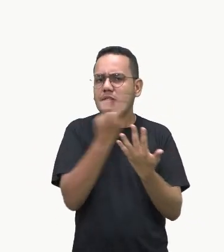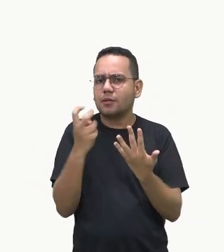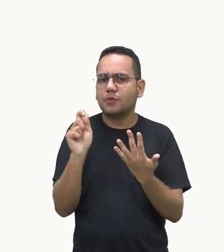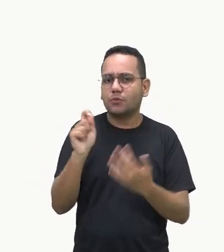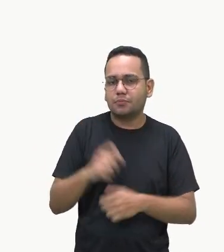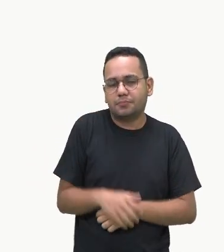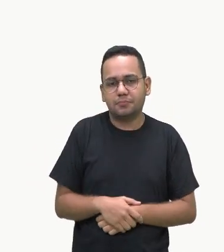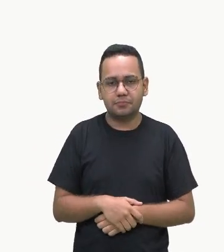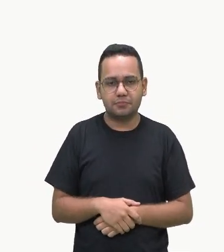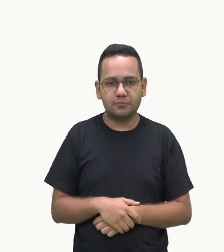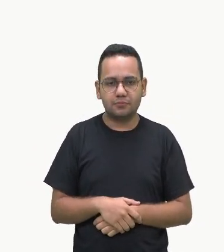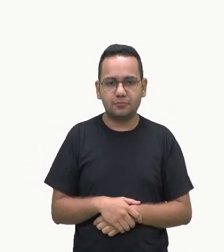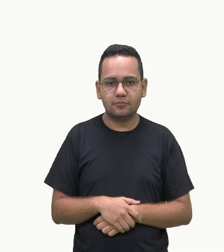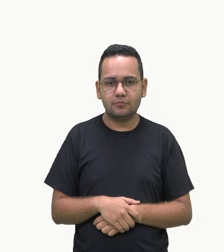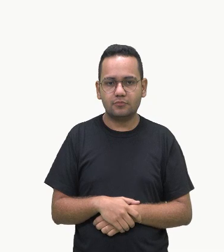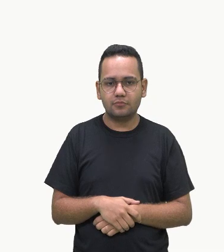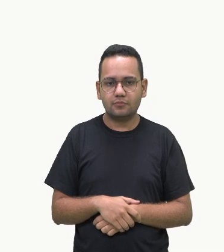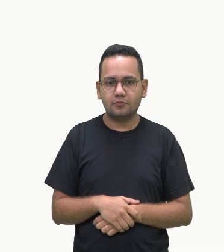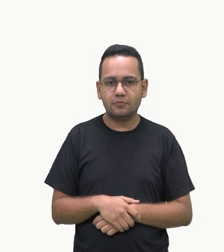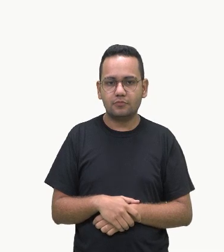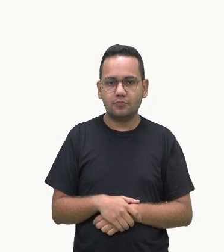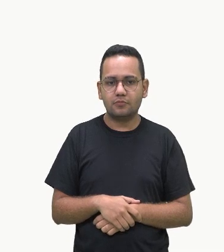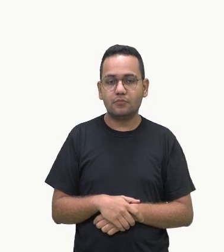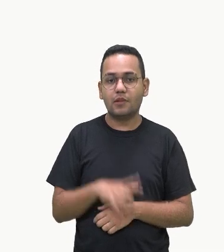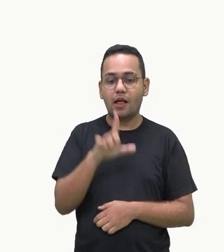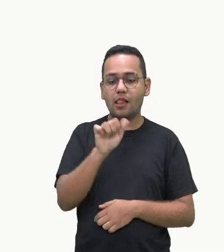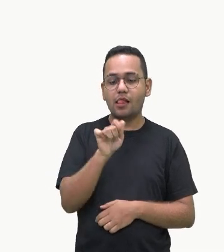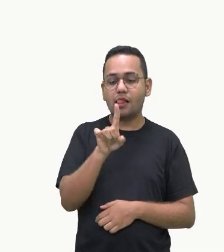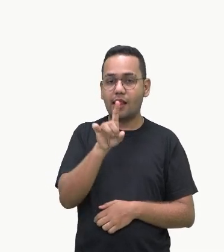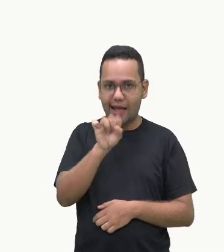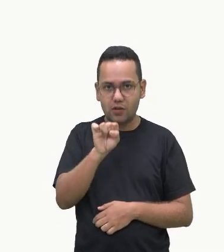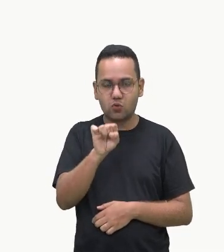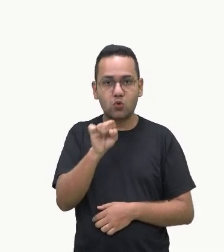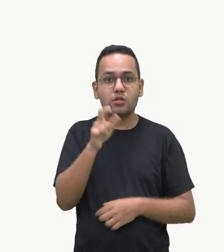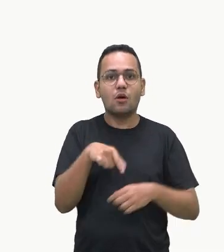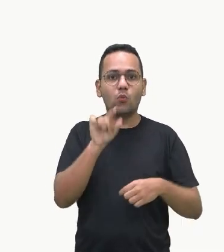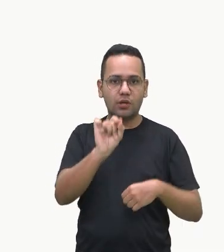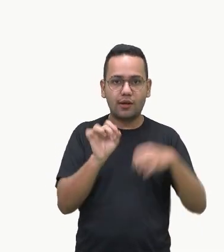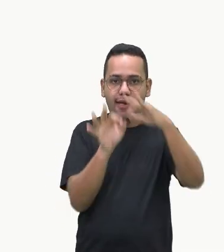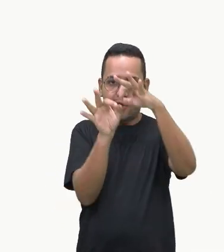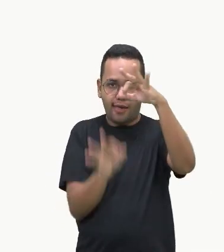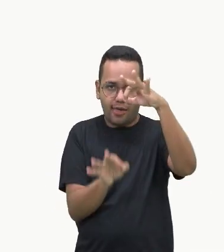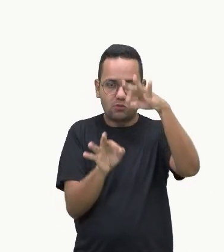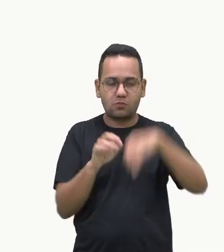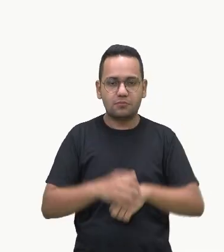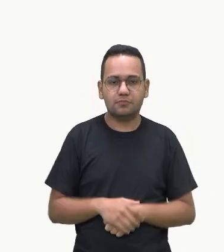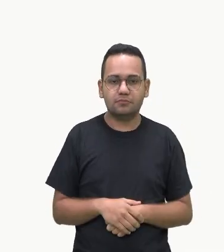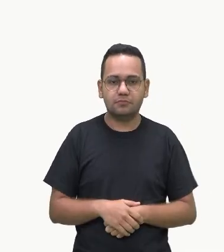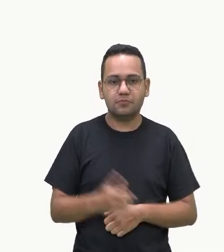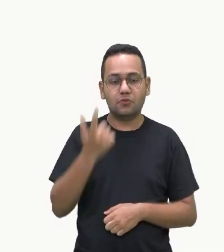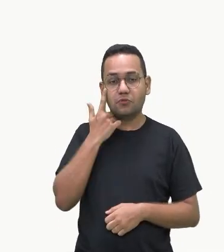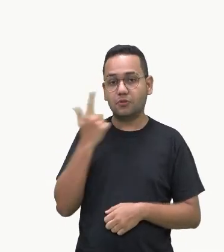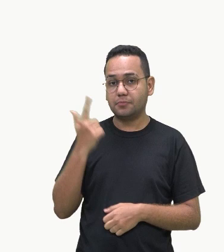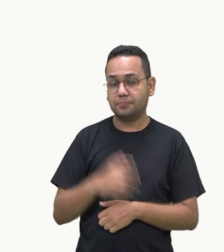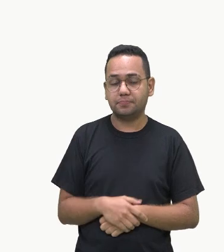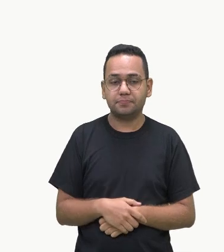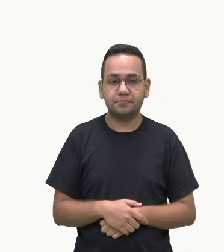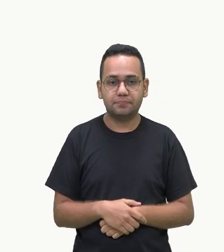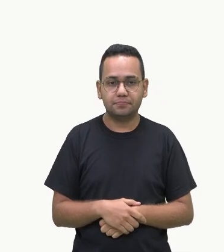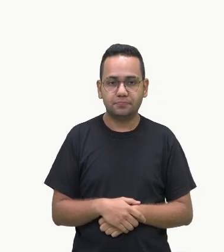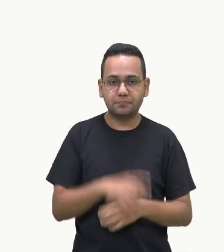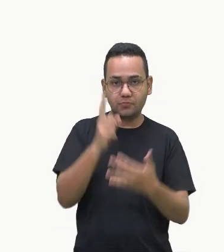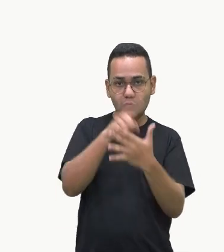eles? Que os lados aí são todos retos. Então, aqui, ó, temos o